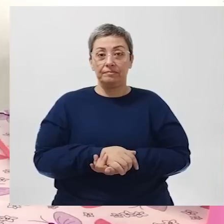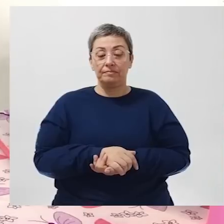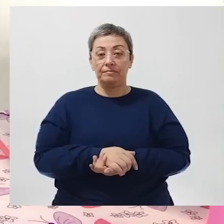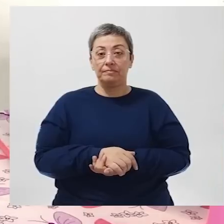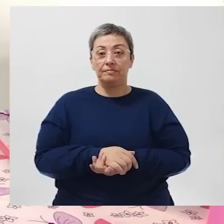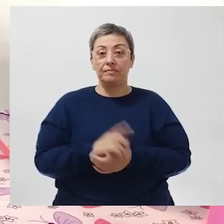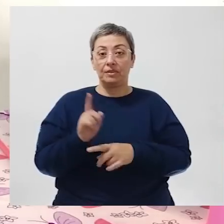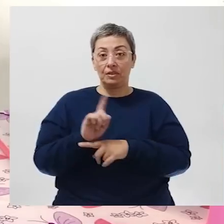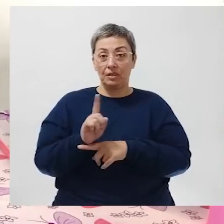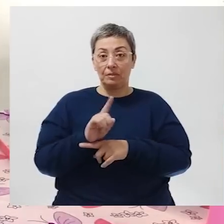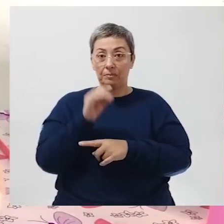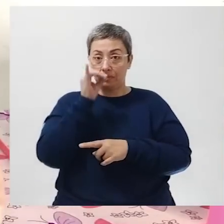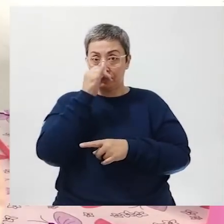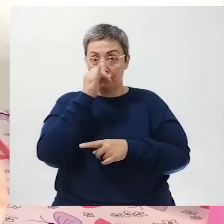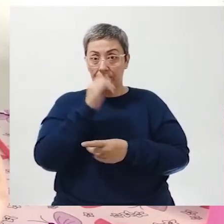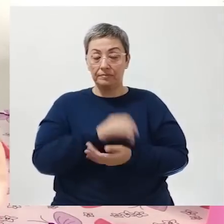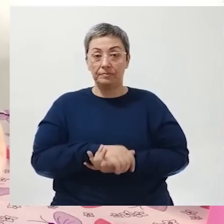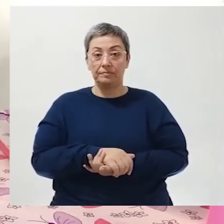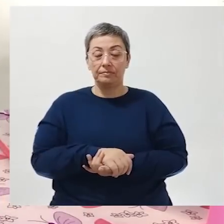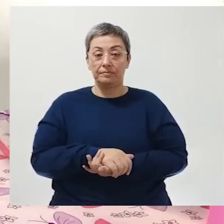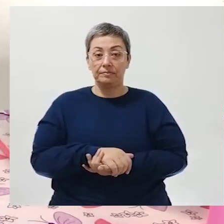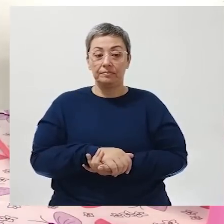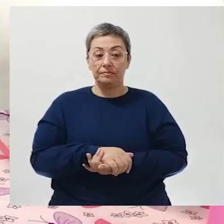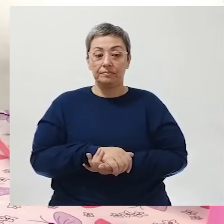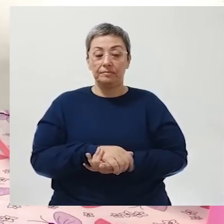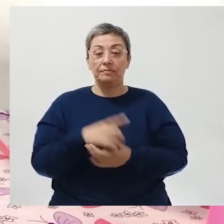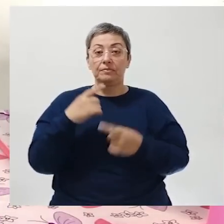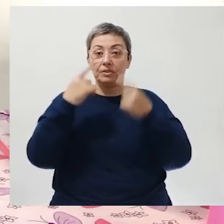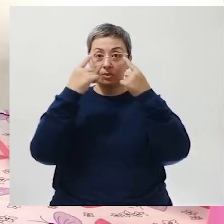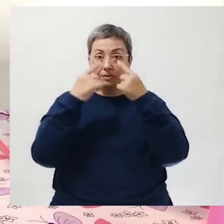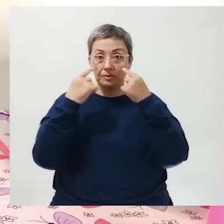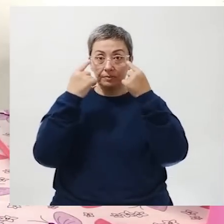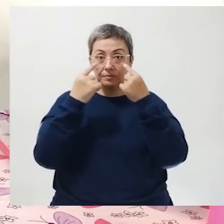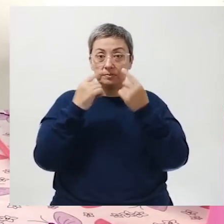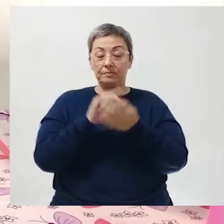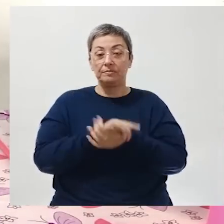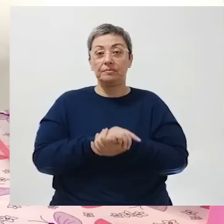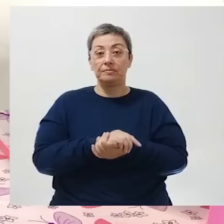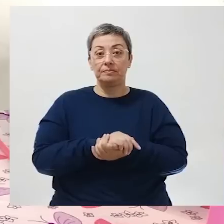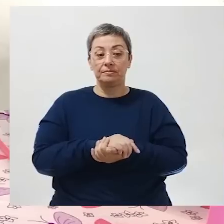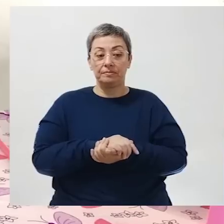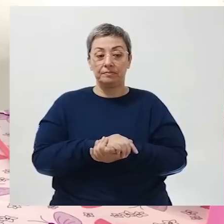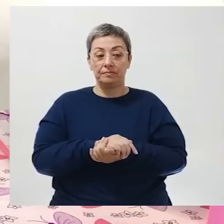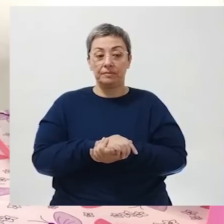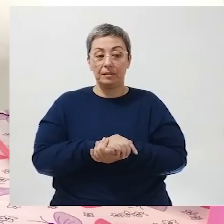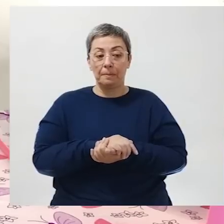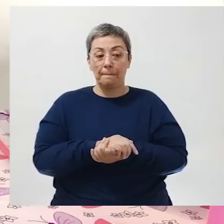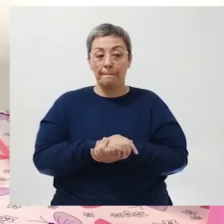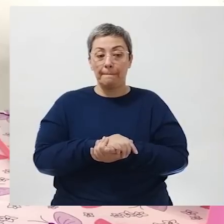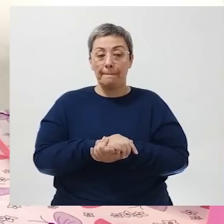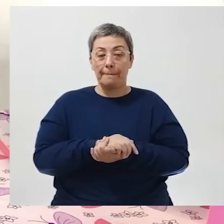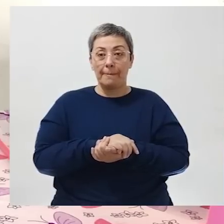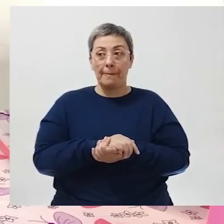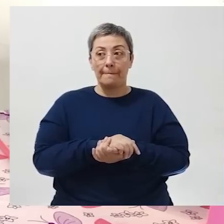o rabinho do porquinho e os olhinhos do porquinho,